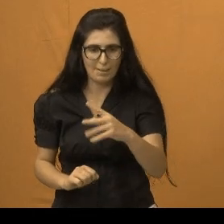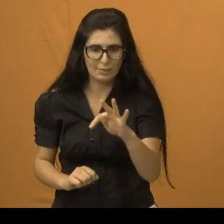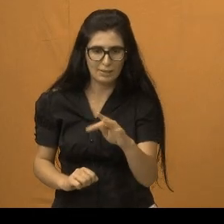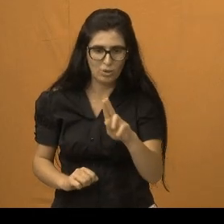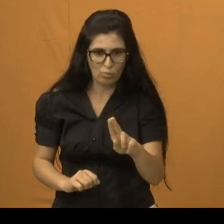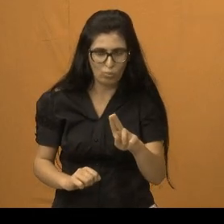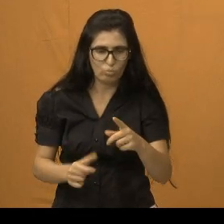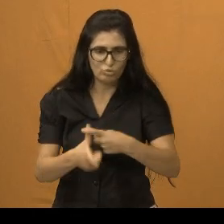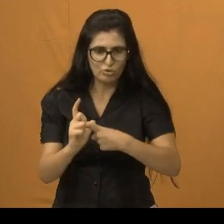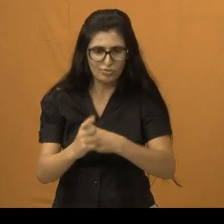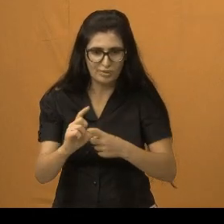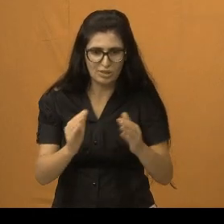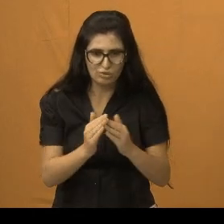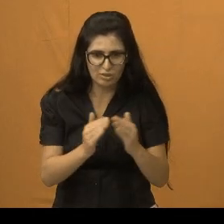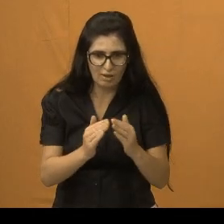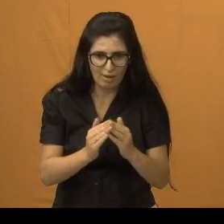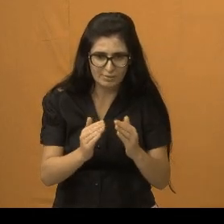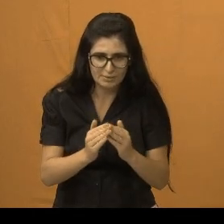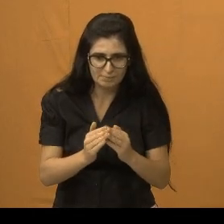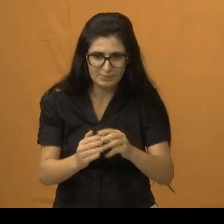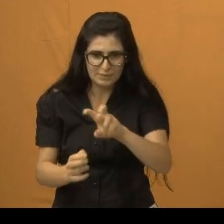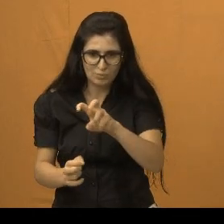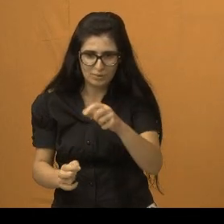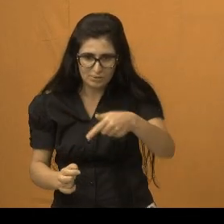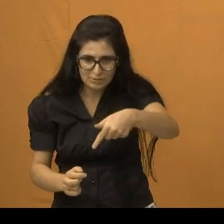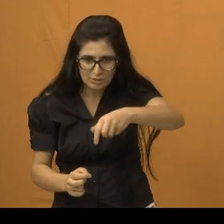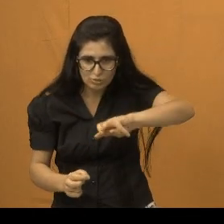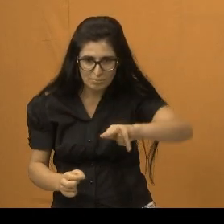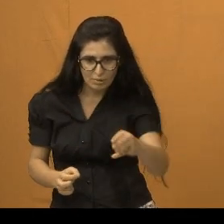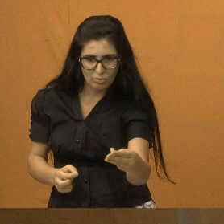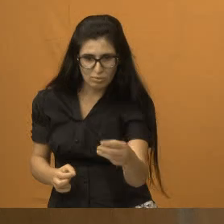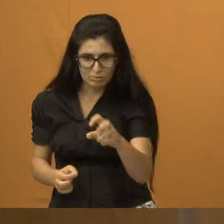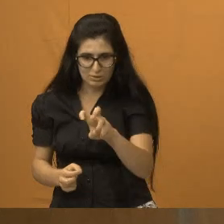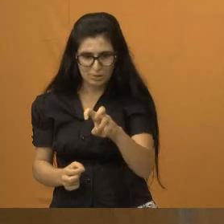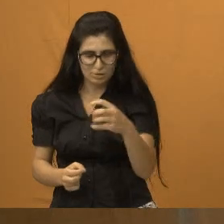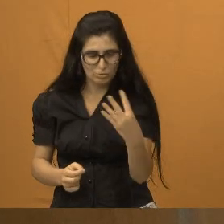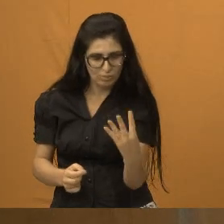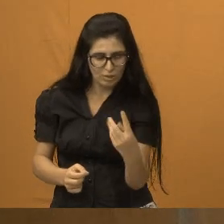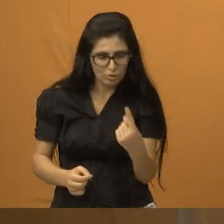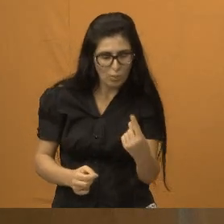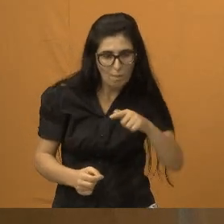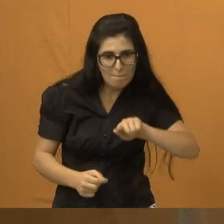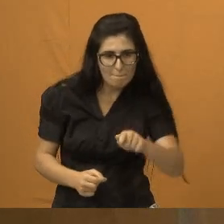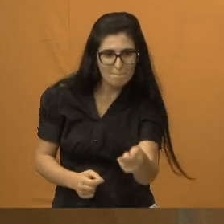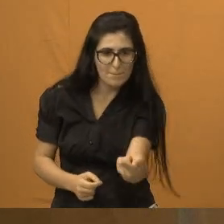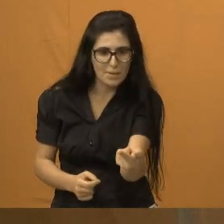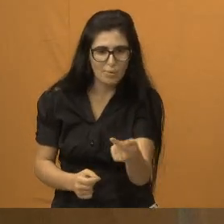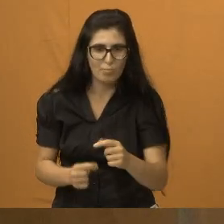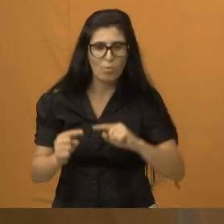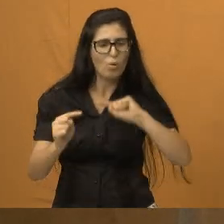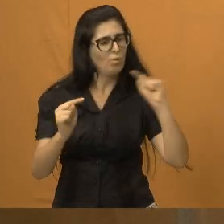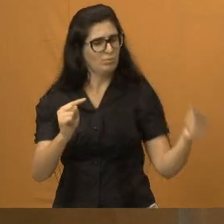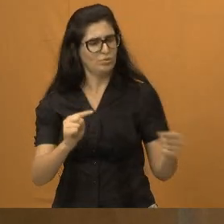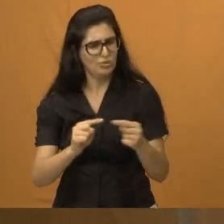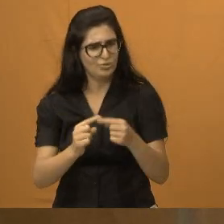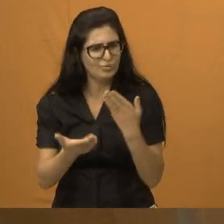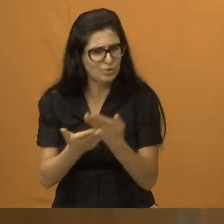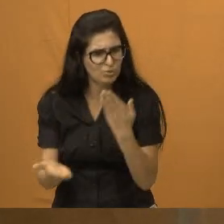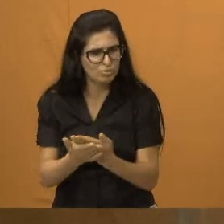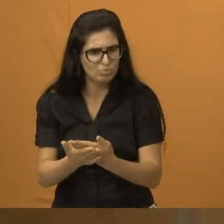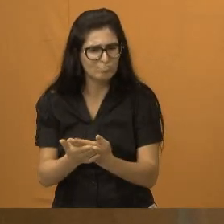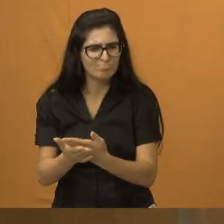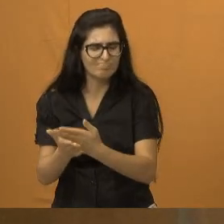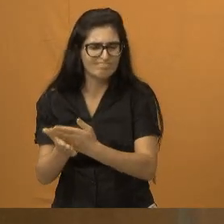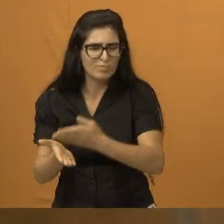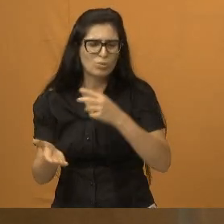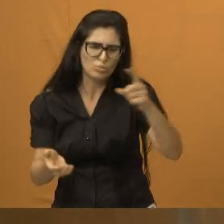mesmos participam da elaboração da LOA, ela é uma meta da qual é colocada com estudos que você só tem o decorrer do dia a dia para